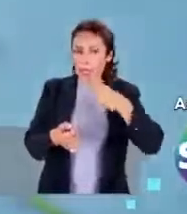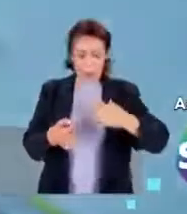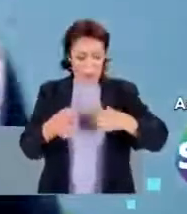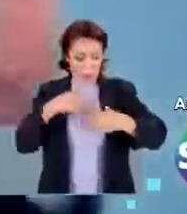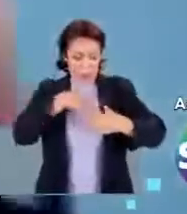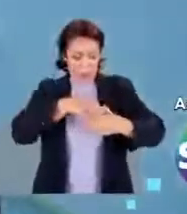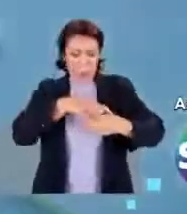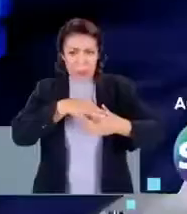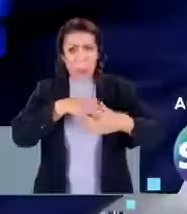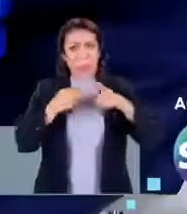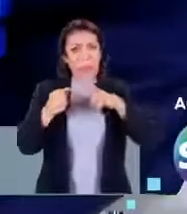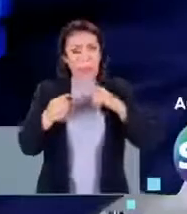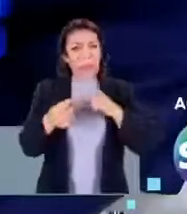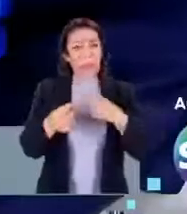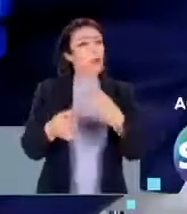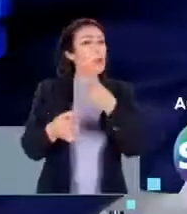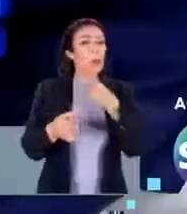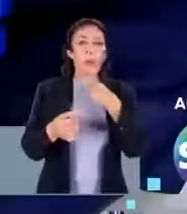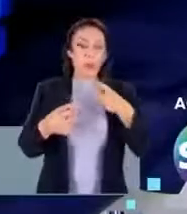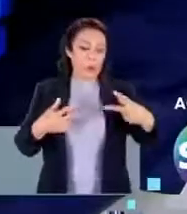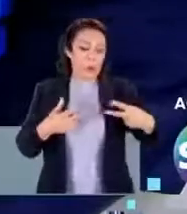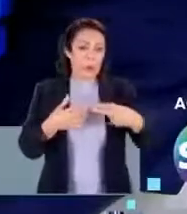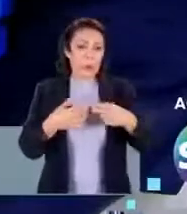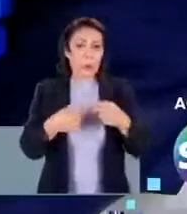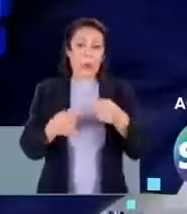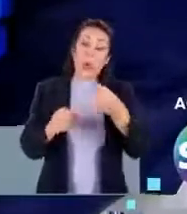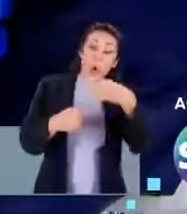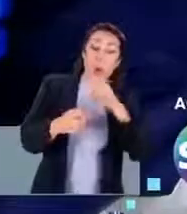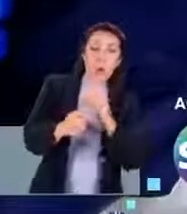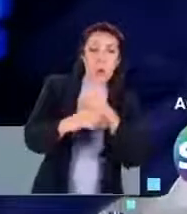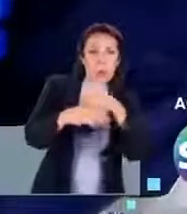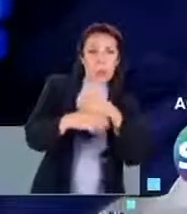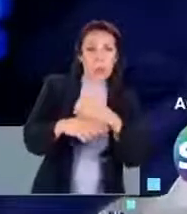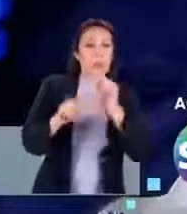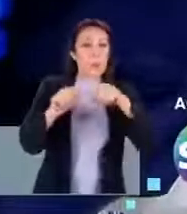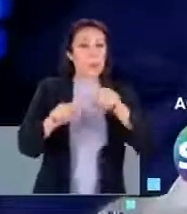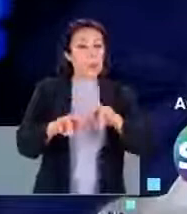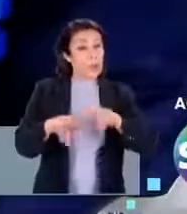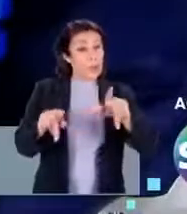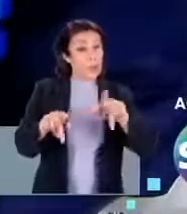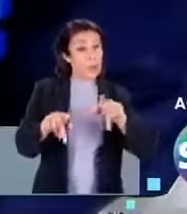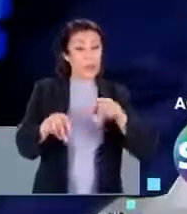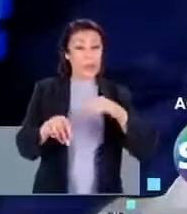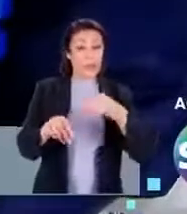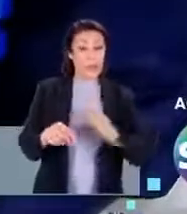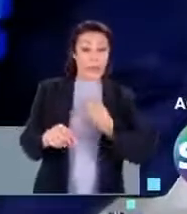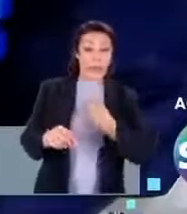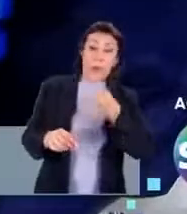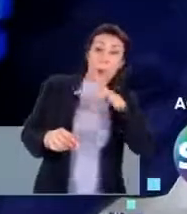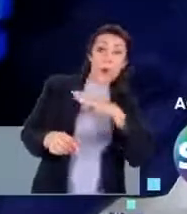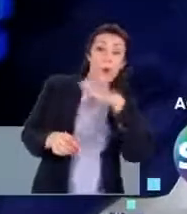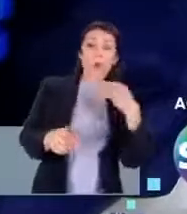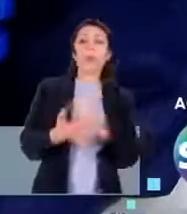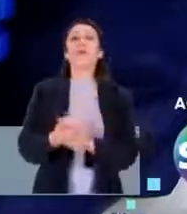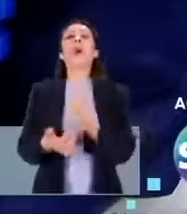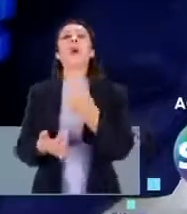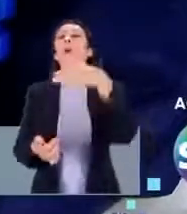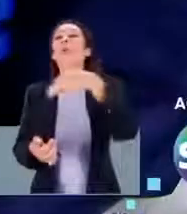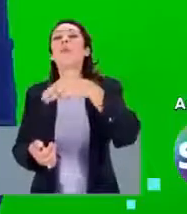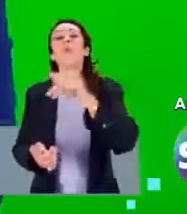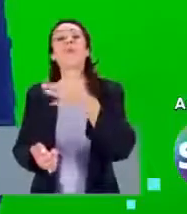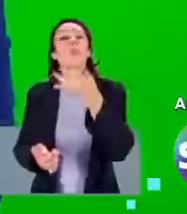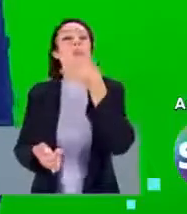no seio e não consegue fazer a punção e isso pode ser a diferença de vida da Morte mas tem muita cirurgia terminar